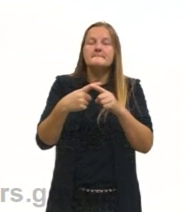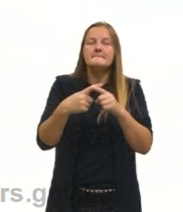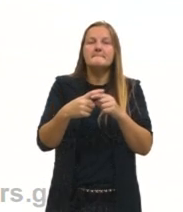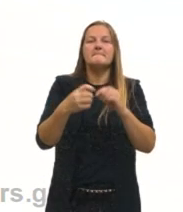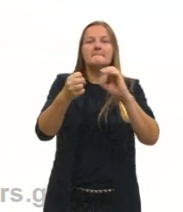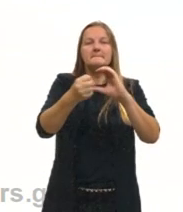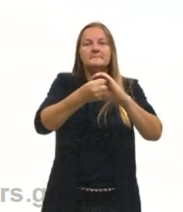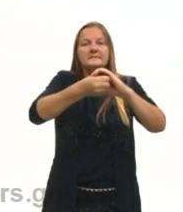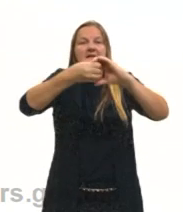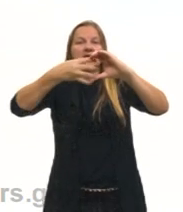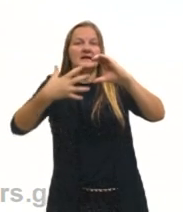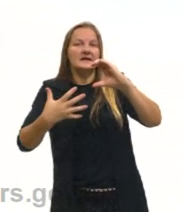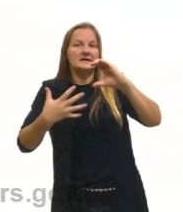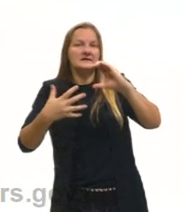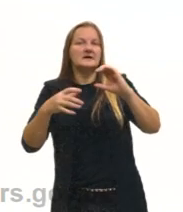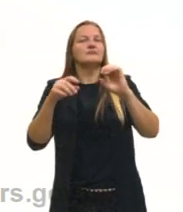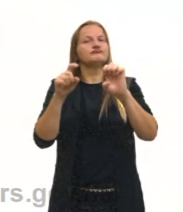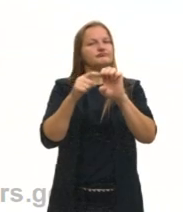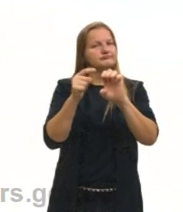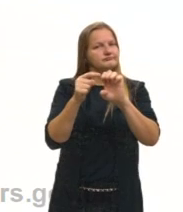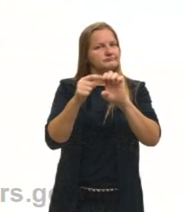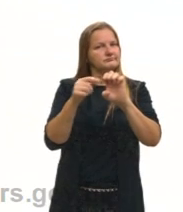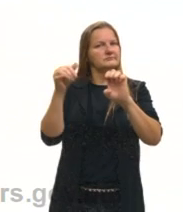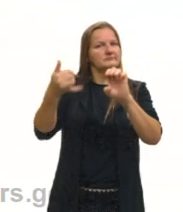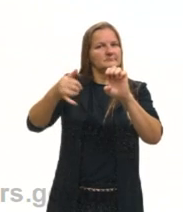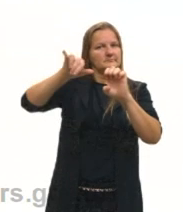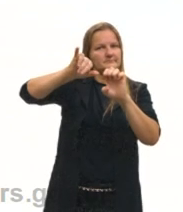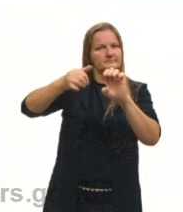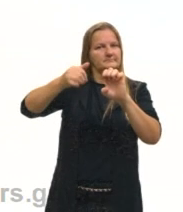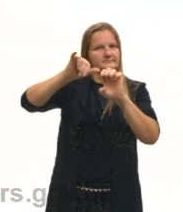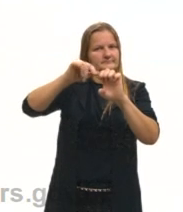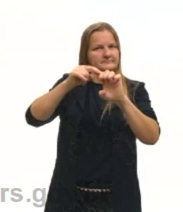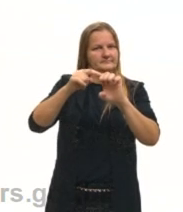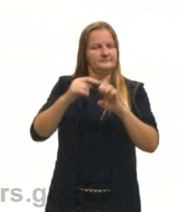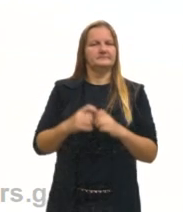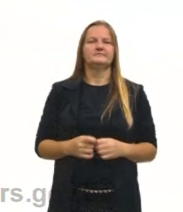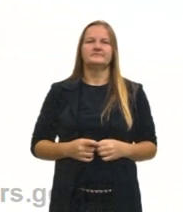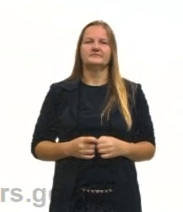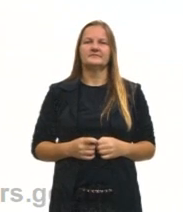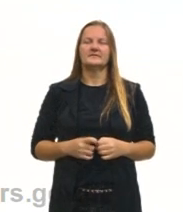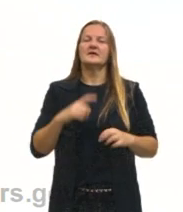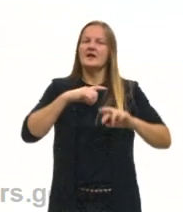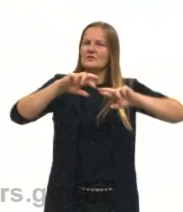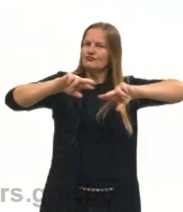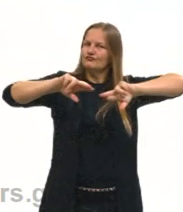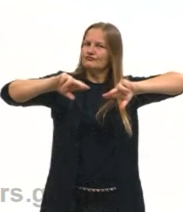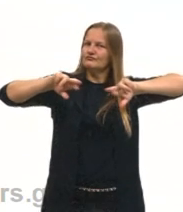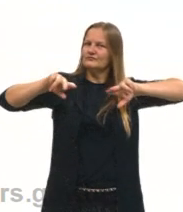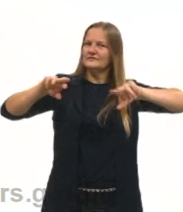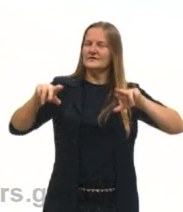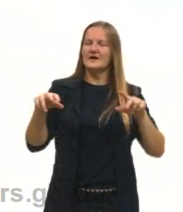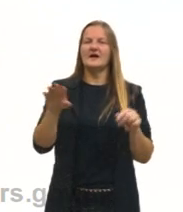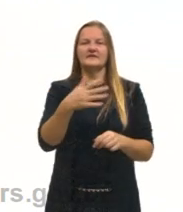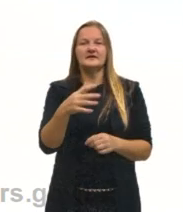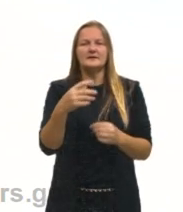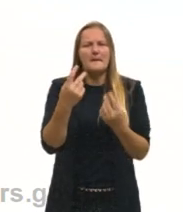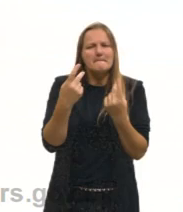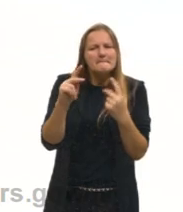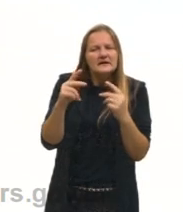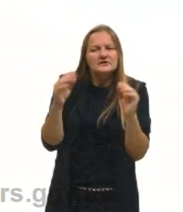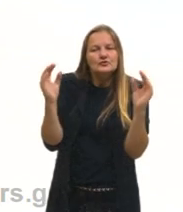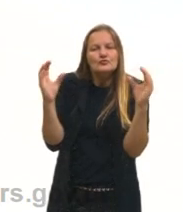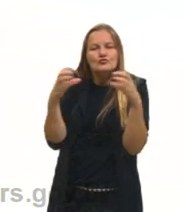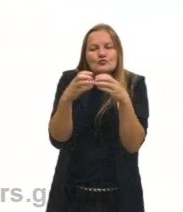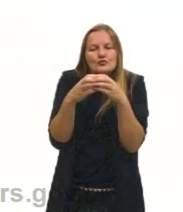das propriedades dos elementos tá propriedade elementos que tem propriedades químicas ou físicas similares